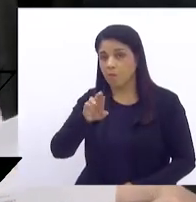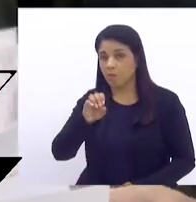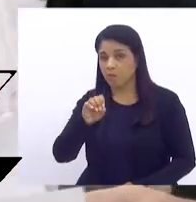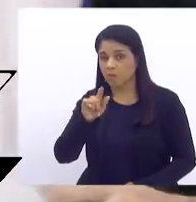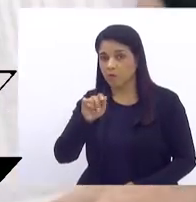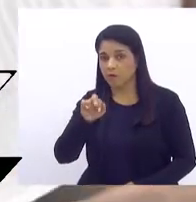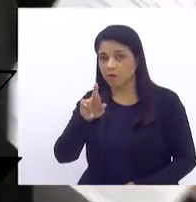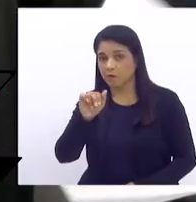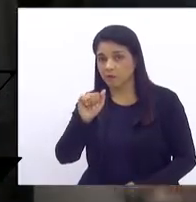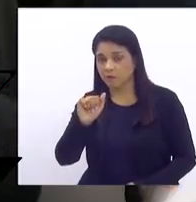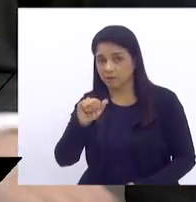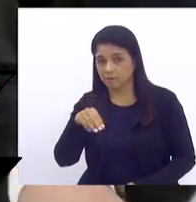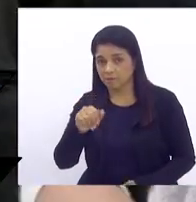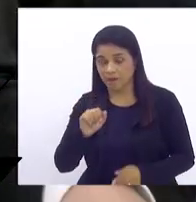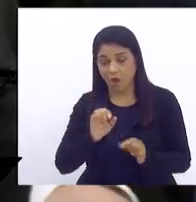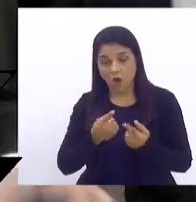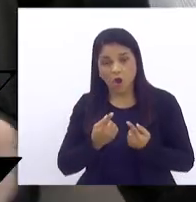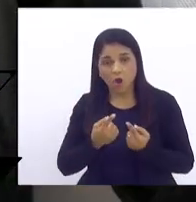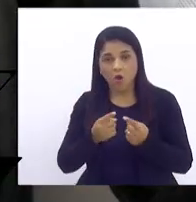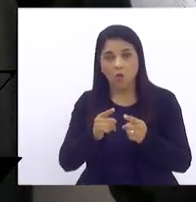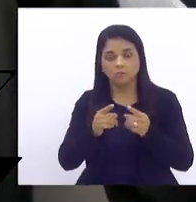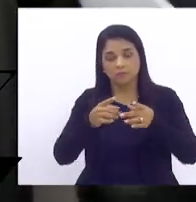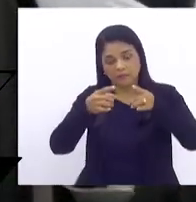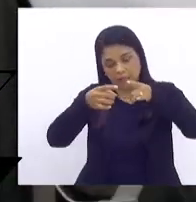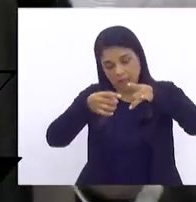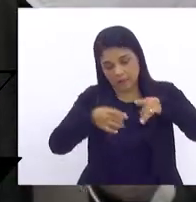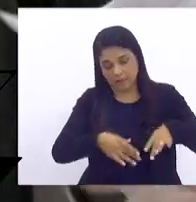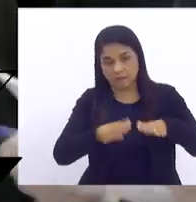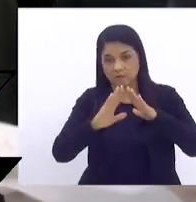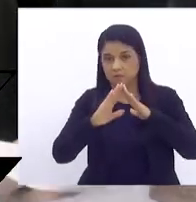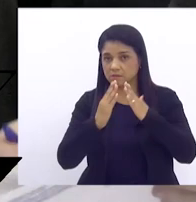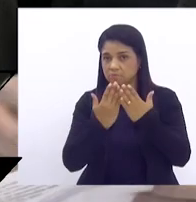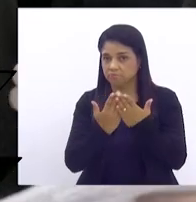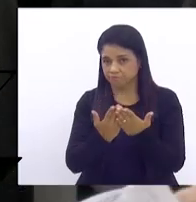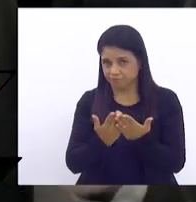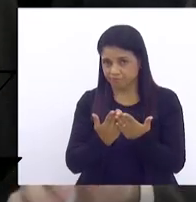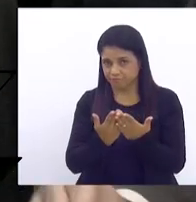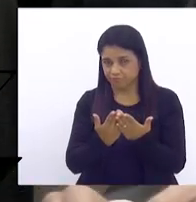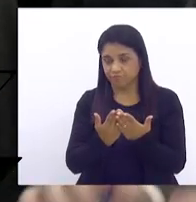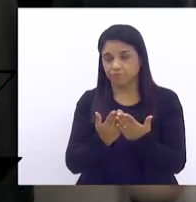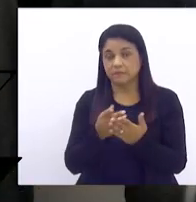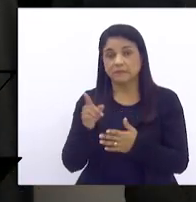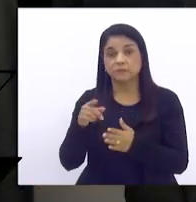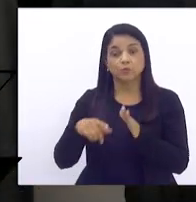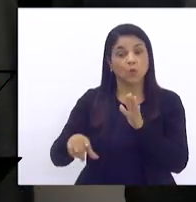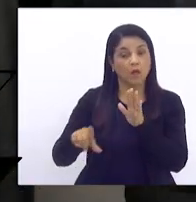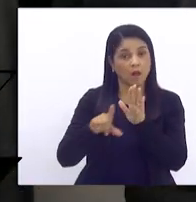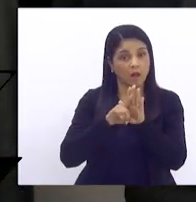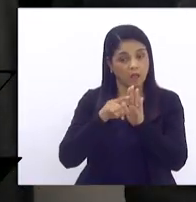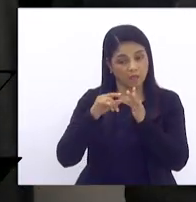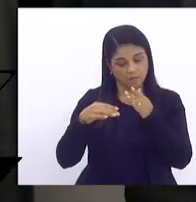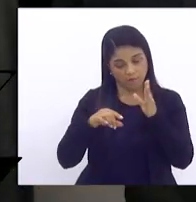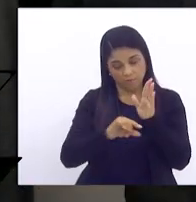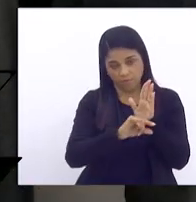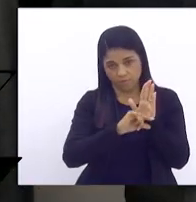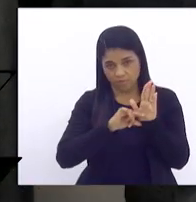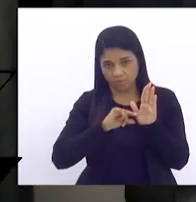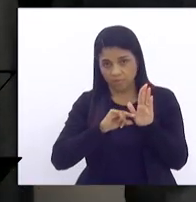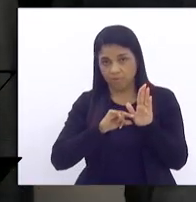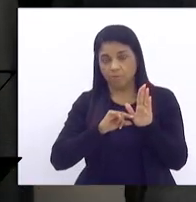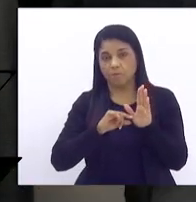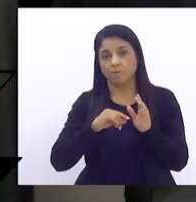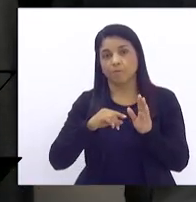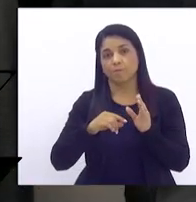à evasão e ao abandono escolar. E aí, na lei de Vossa Excelência, lá no final, no parágrafo